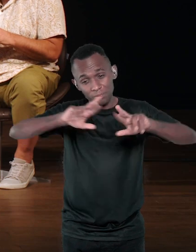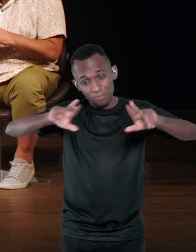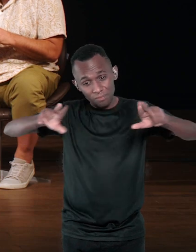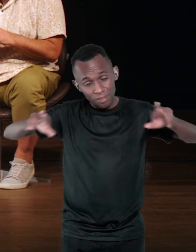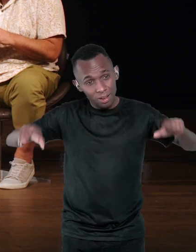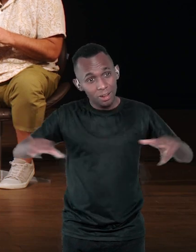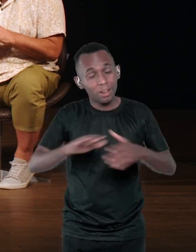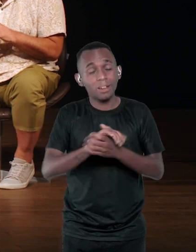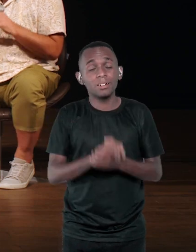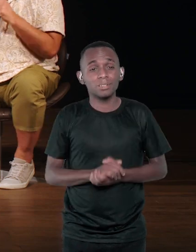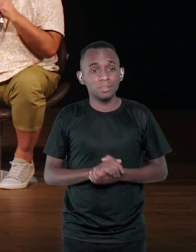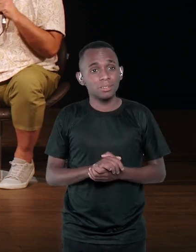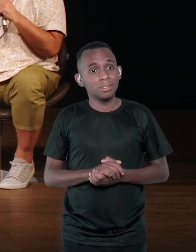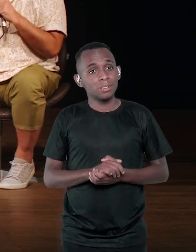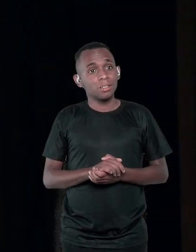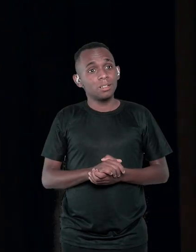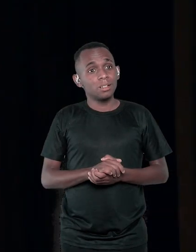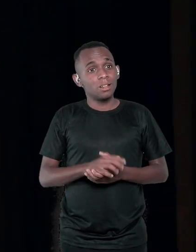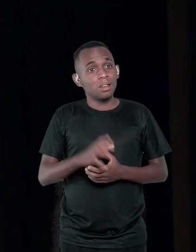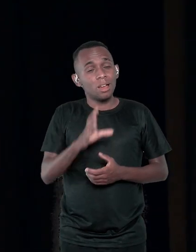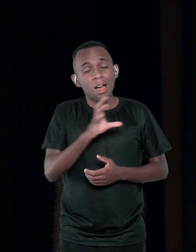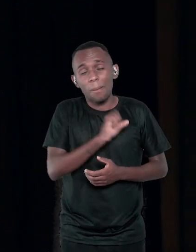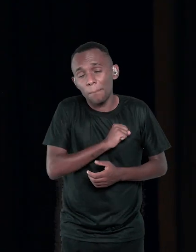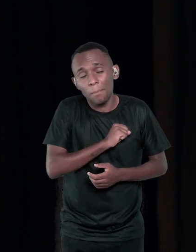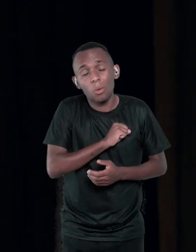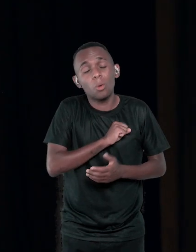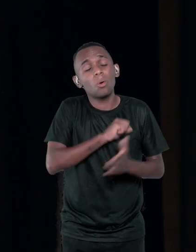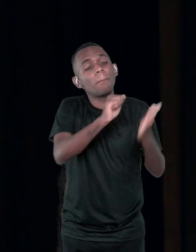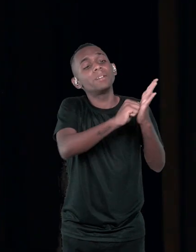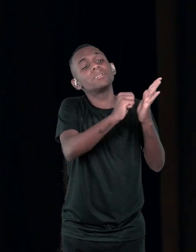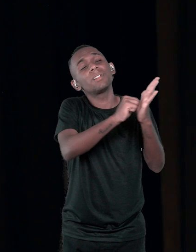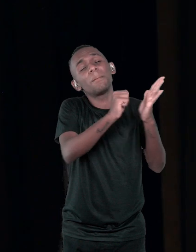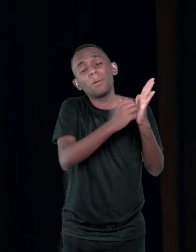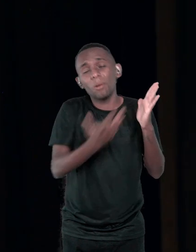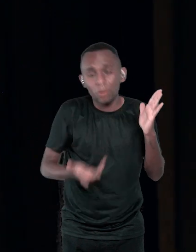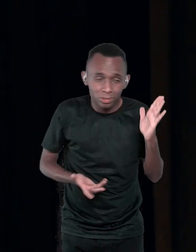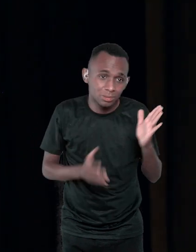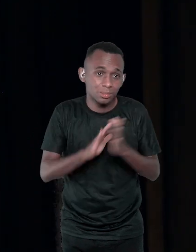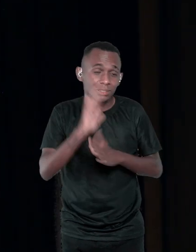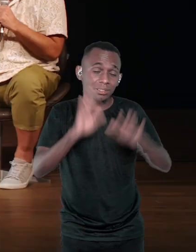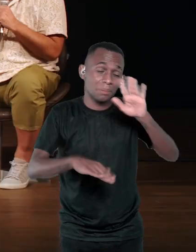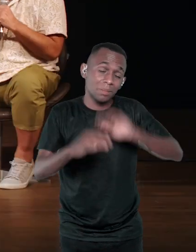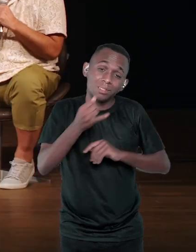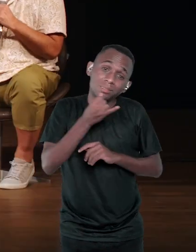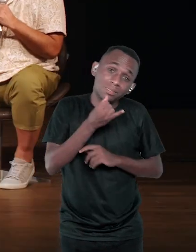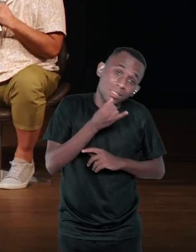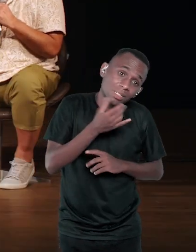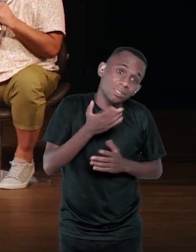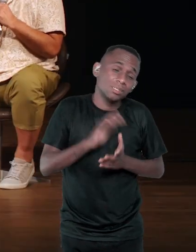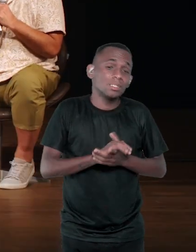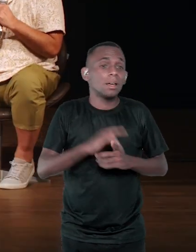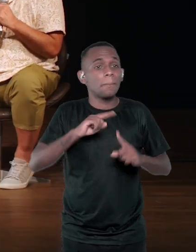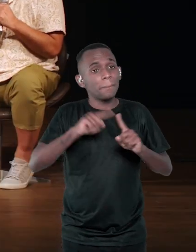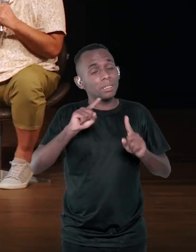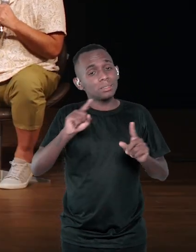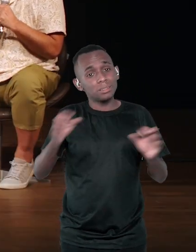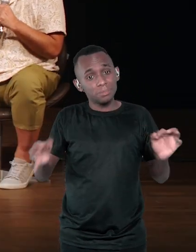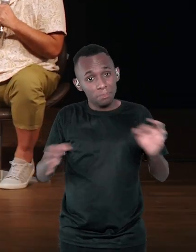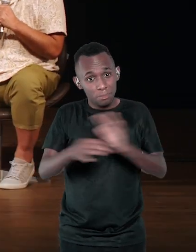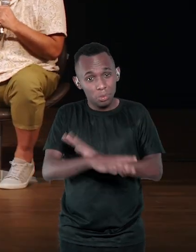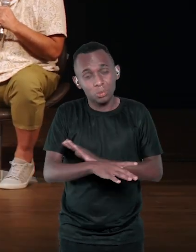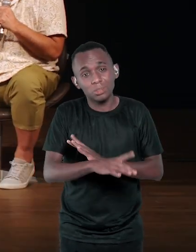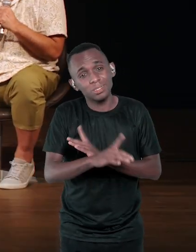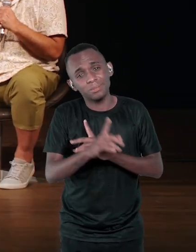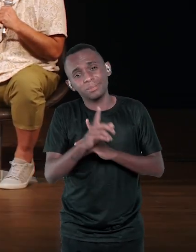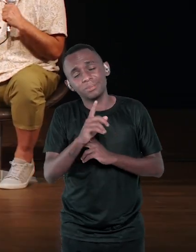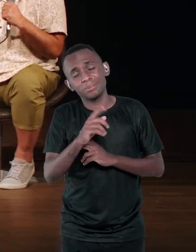coisas, Teu Amor Bate na Porta, que é um poema, às vezes, até triste, mas ele termina de uma maneira que não é